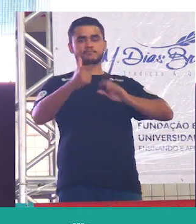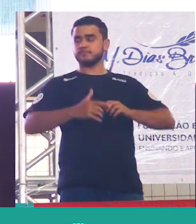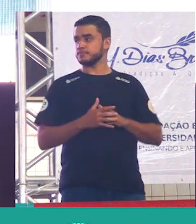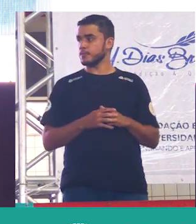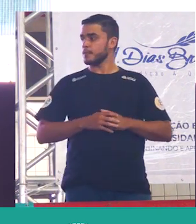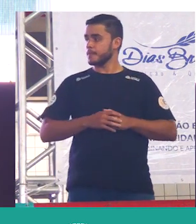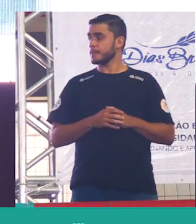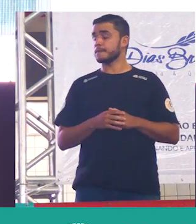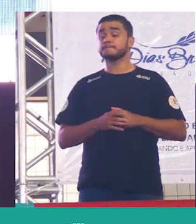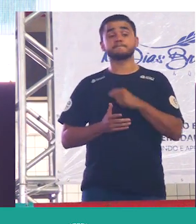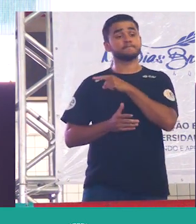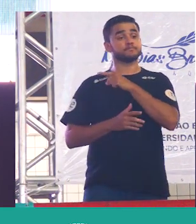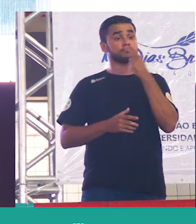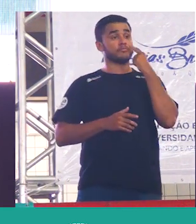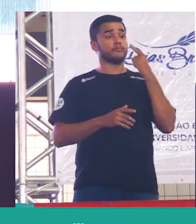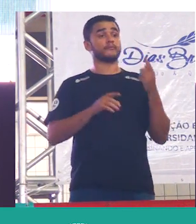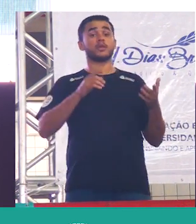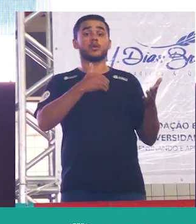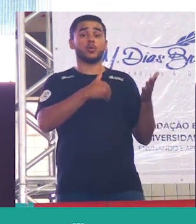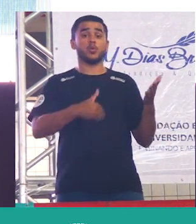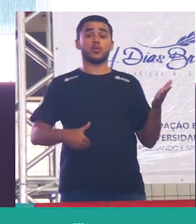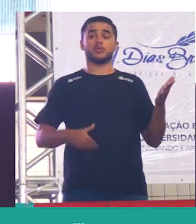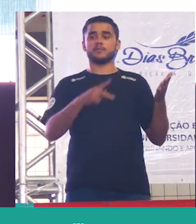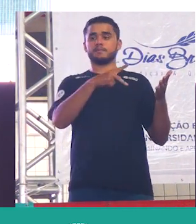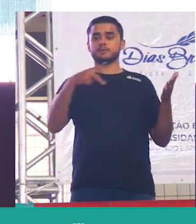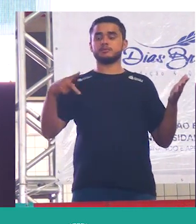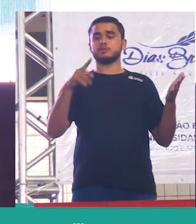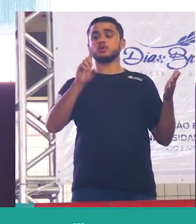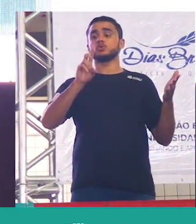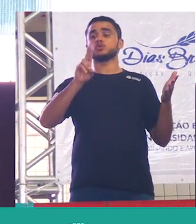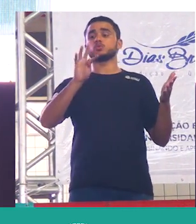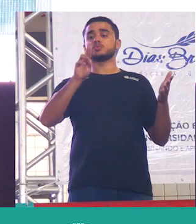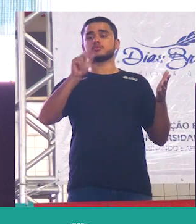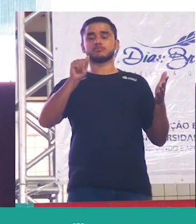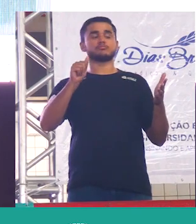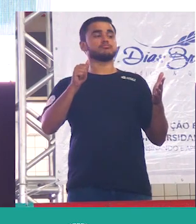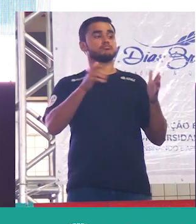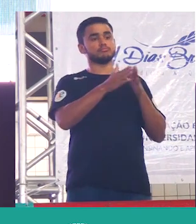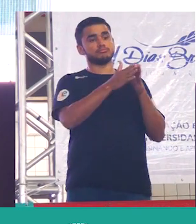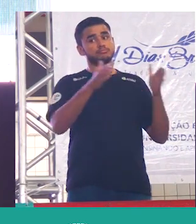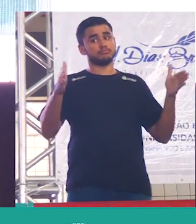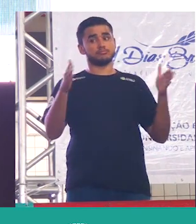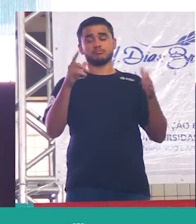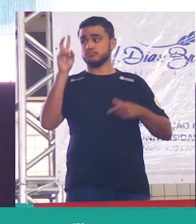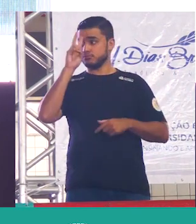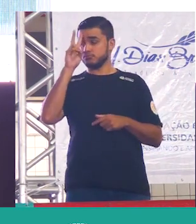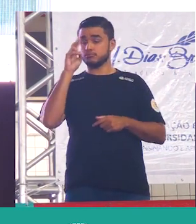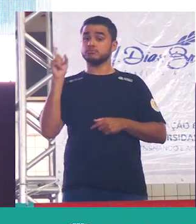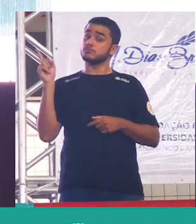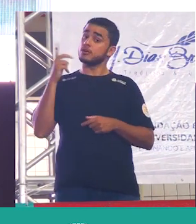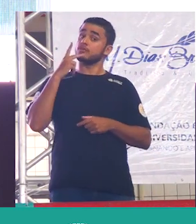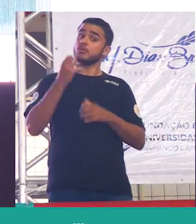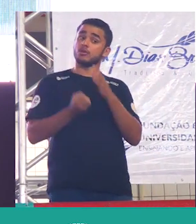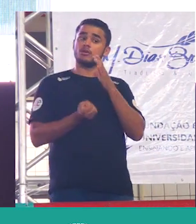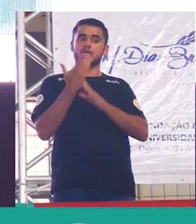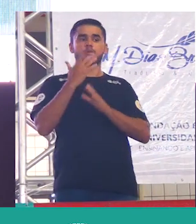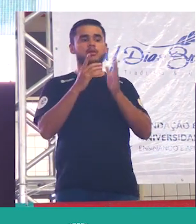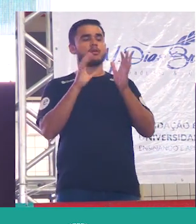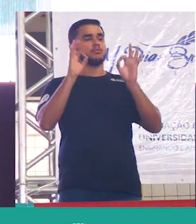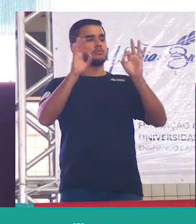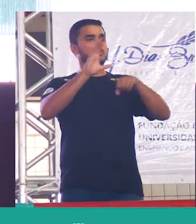que o Dutra encerra o seu governo, realçando que nesse governo foi criada uma